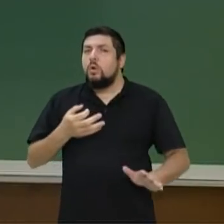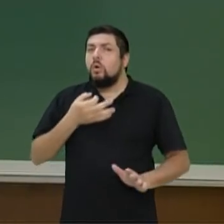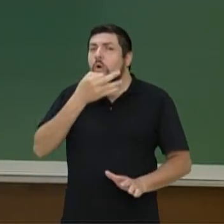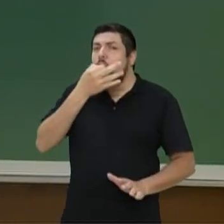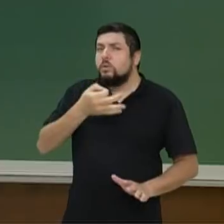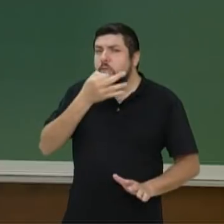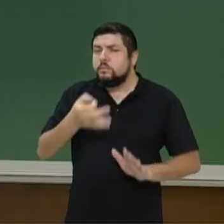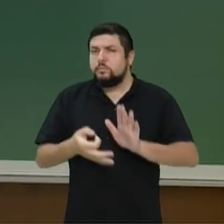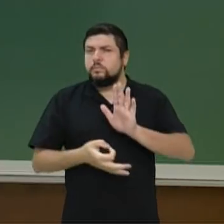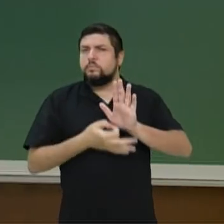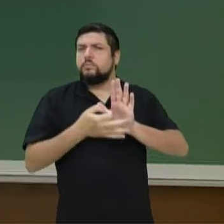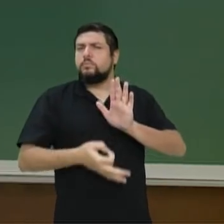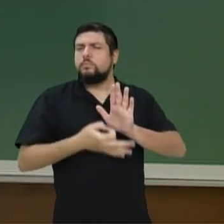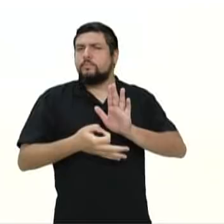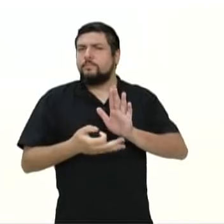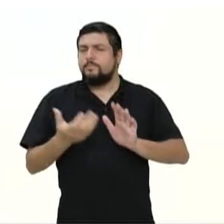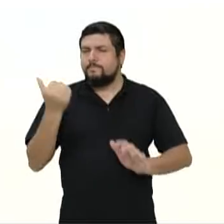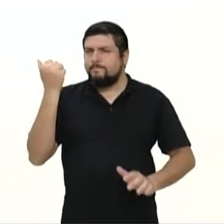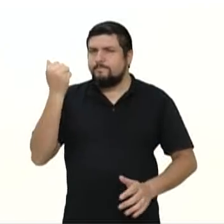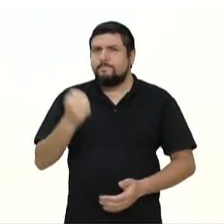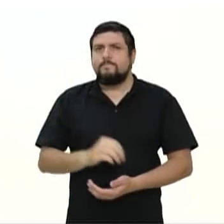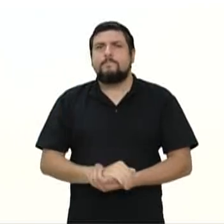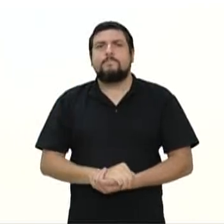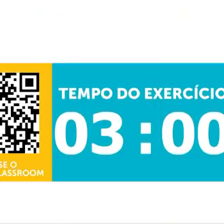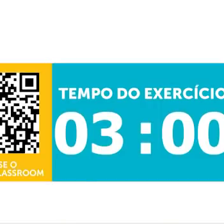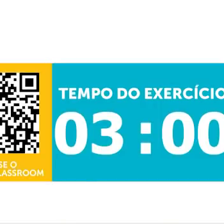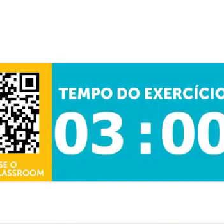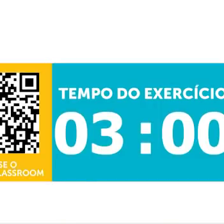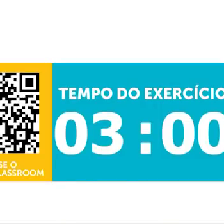opinião da autora. Vamos lá?